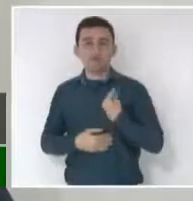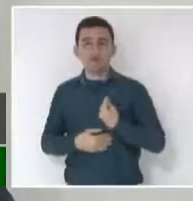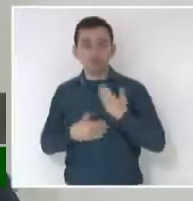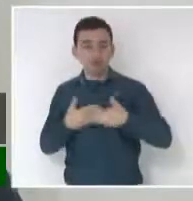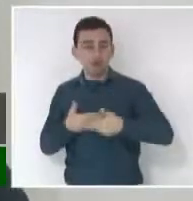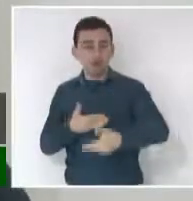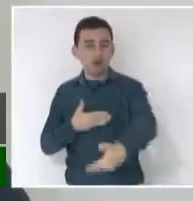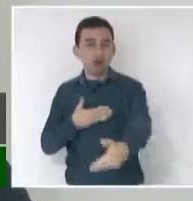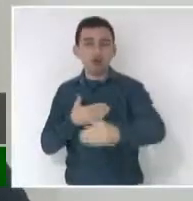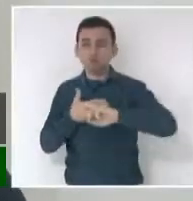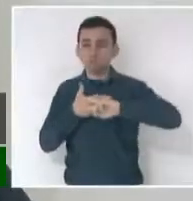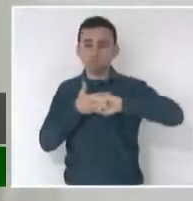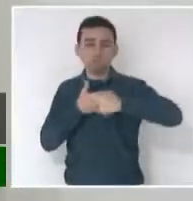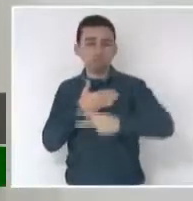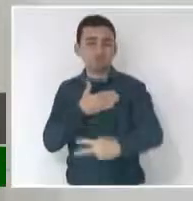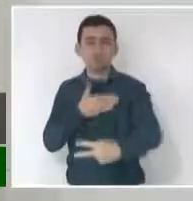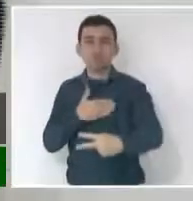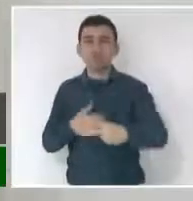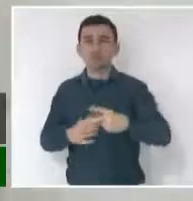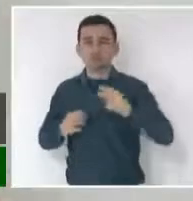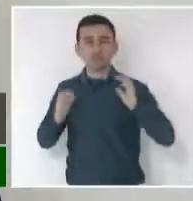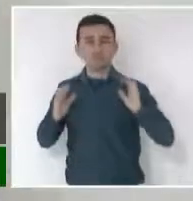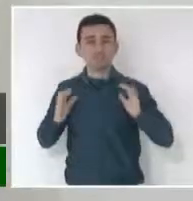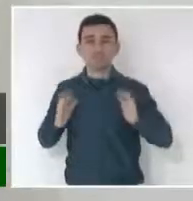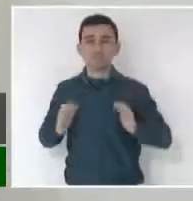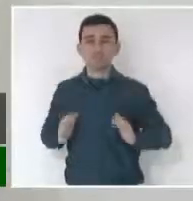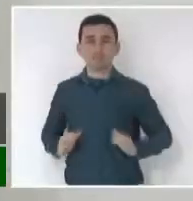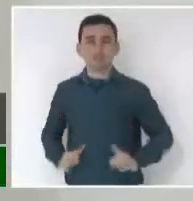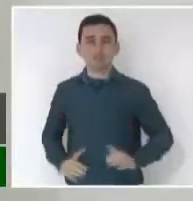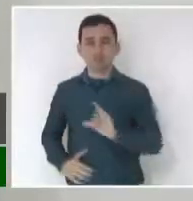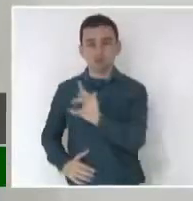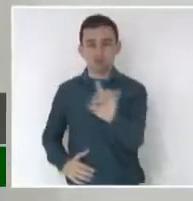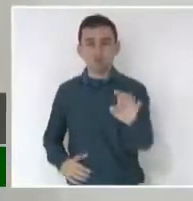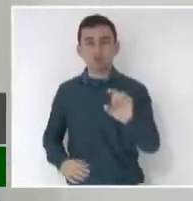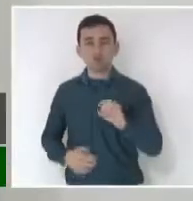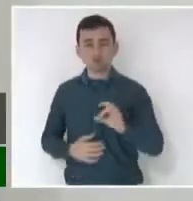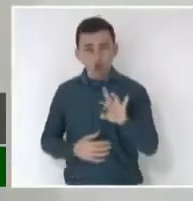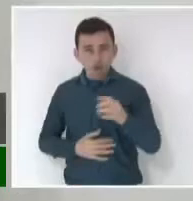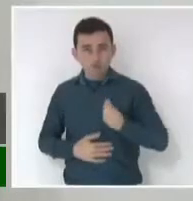de cada cidadão e cidadã. Mas não é só a vida humana que está em jogo.